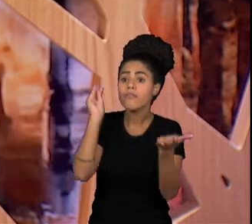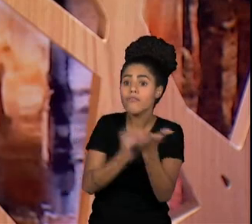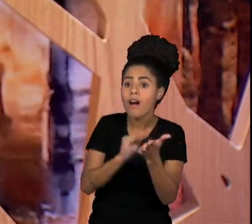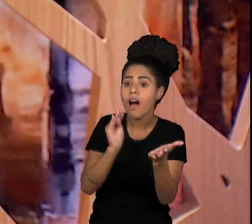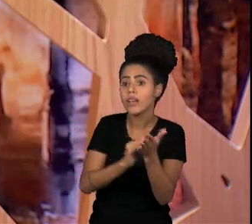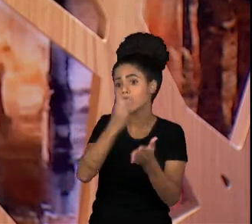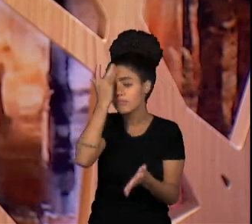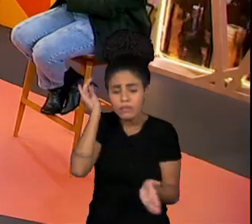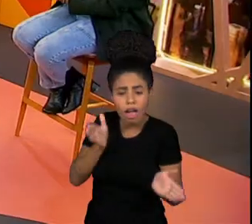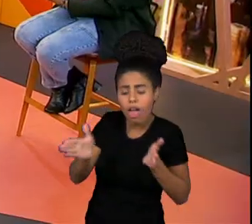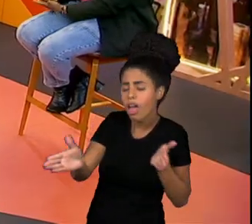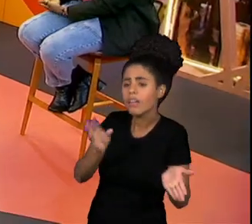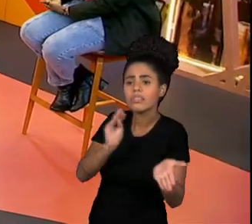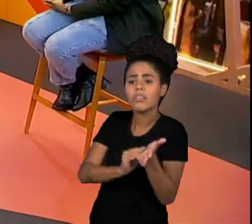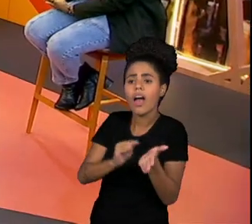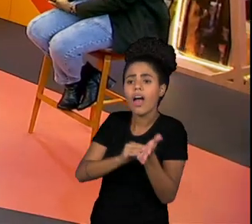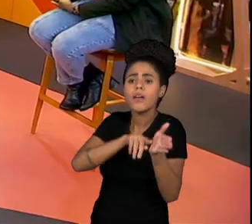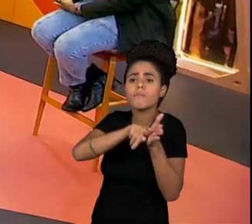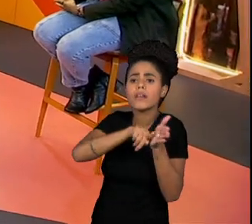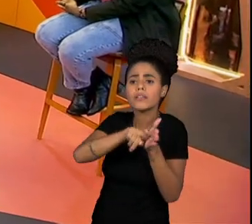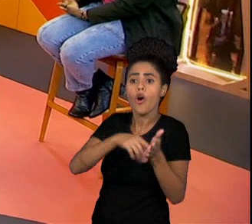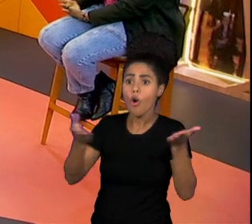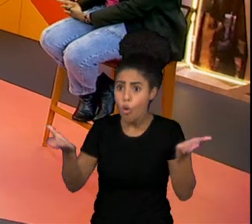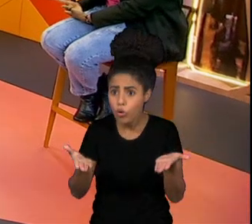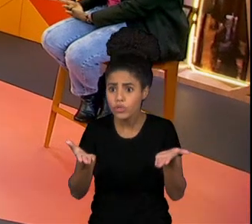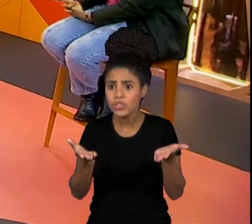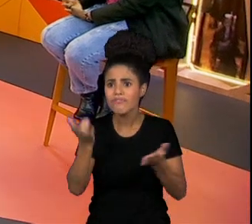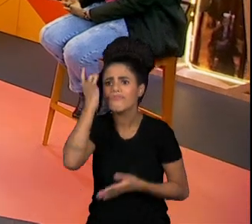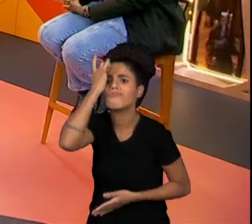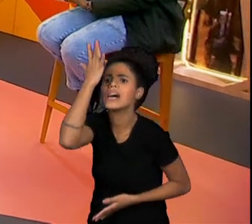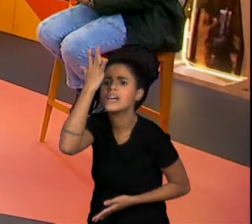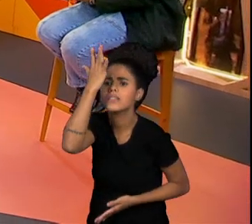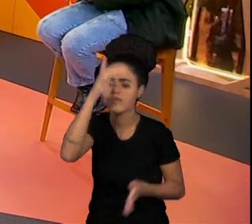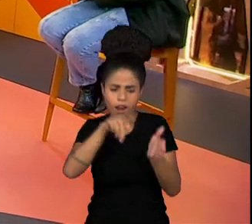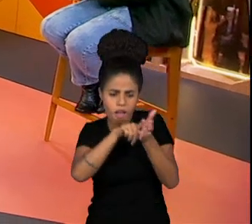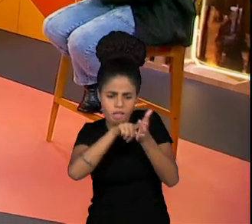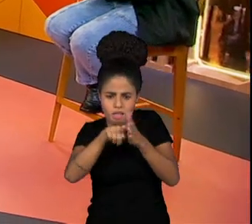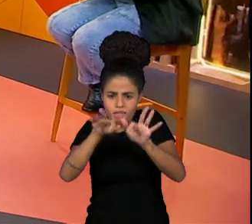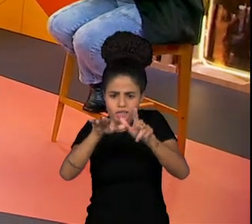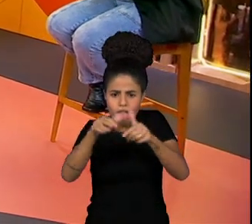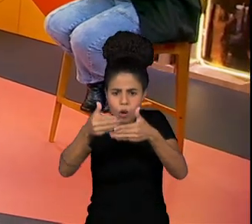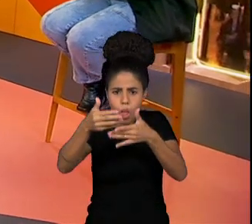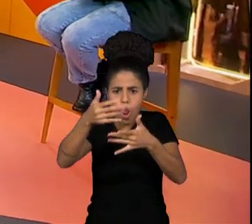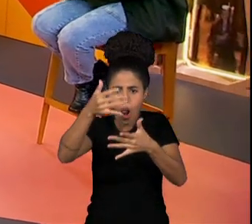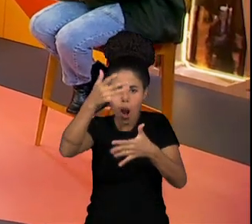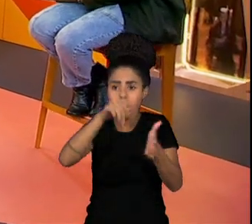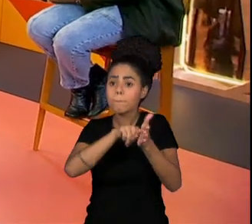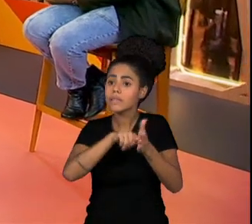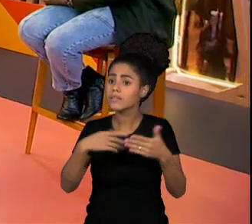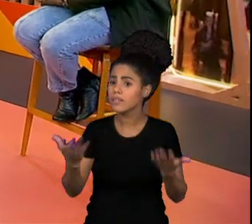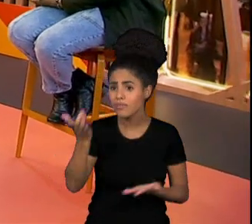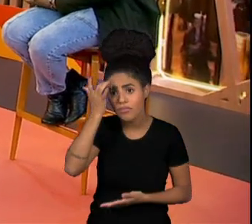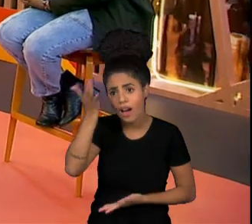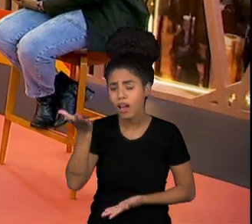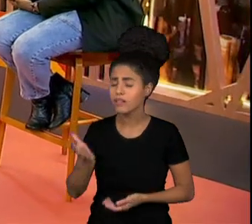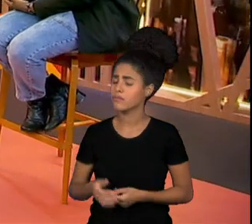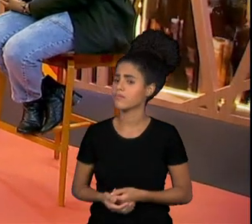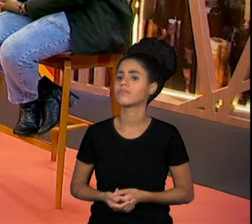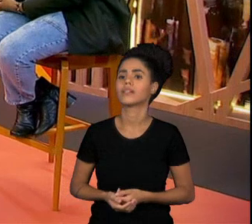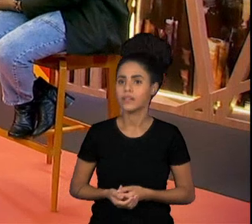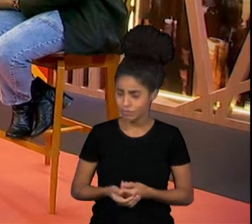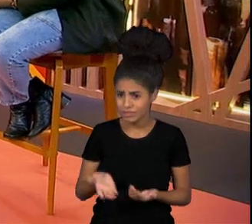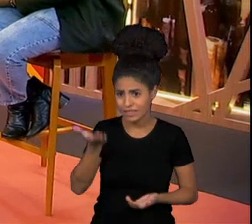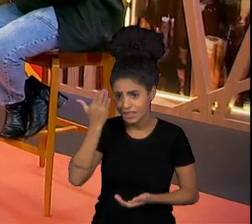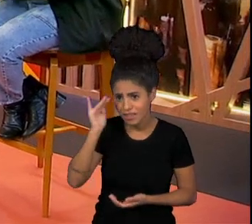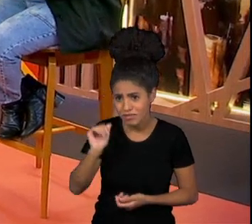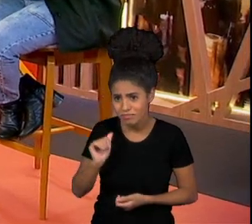não têm acesso a livro, mas todo mundo tem um celular na mão agora, praticamente. Então, é questão de ter vontade de conhecer essa história, né?